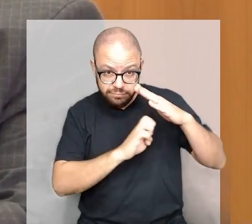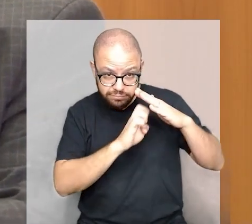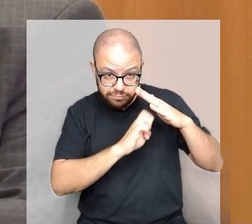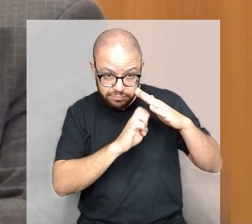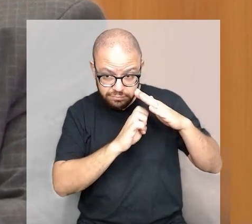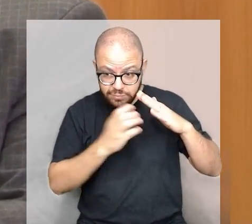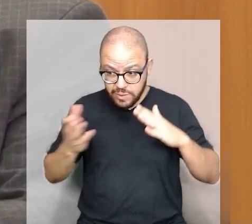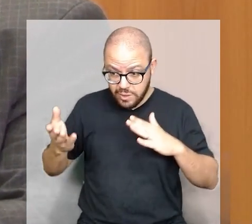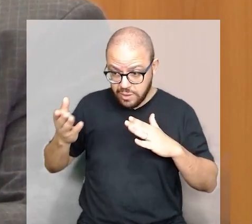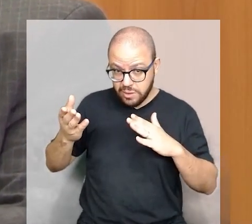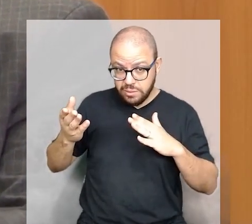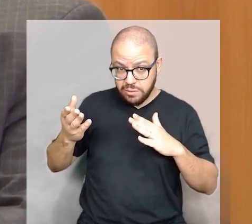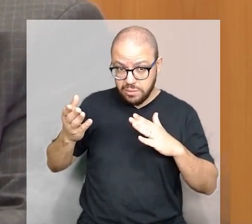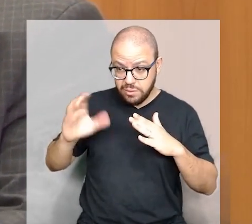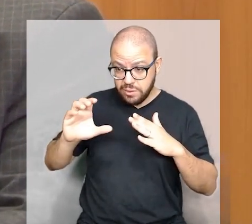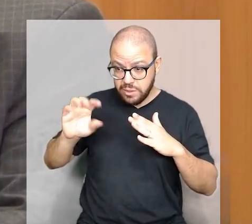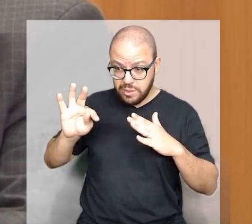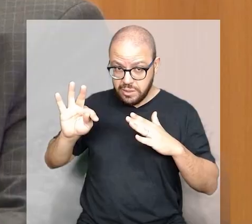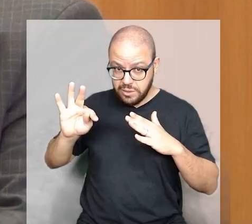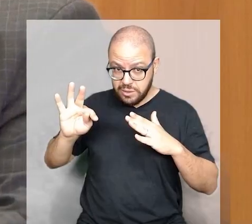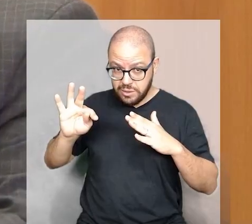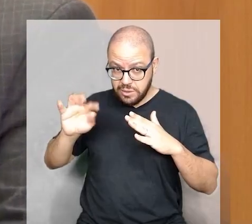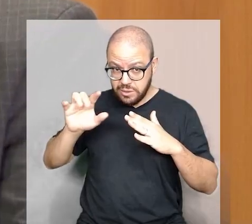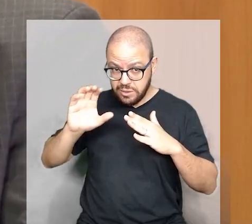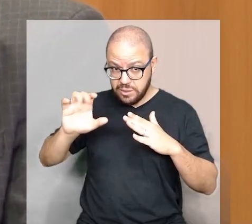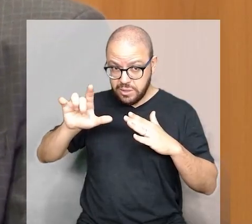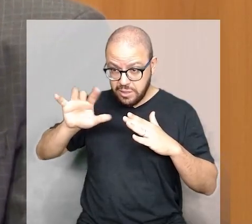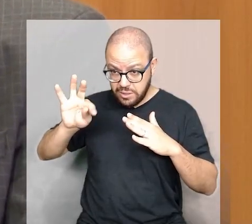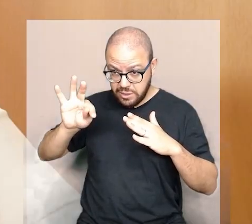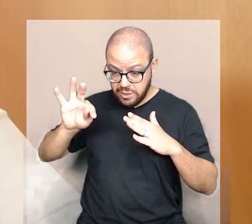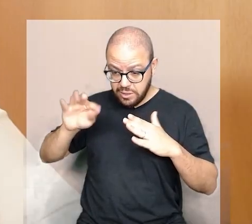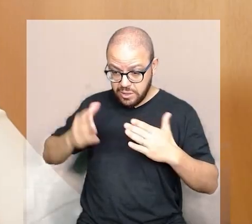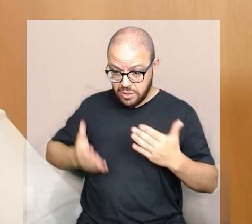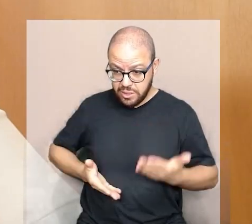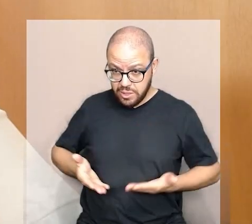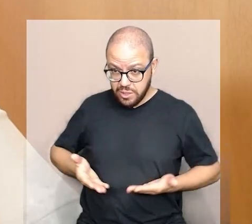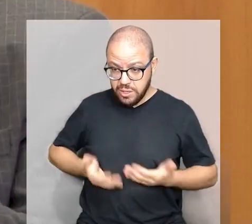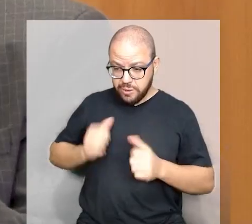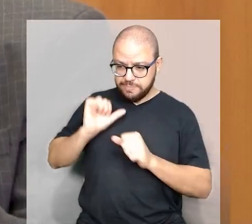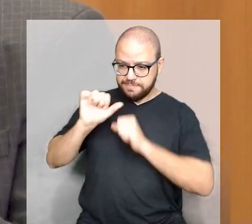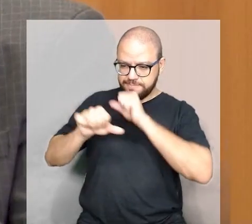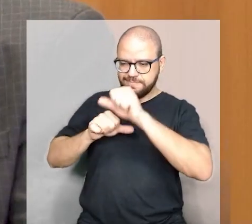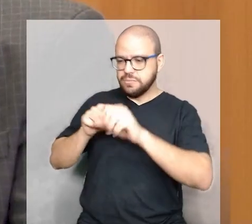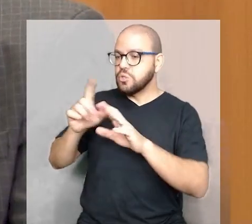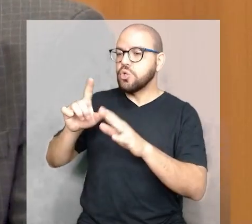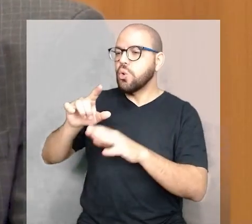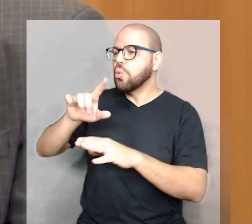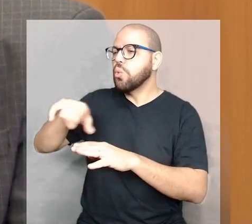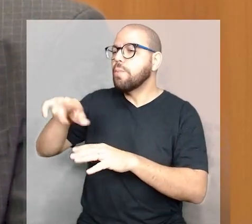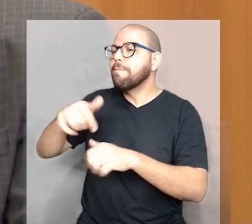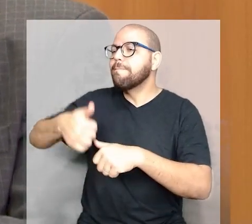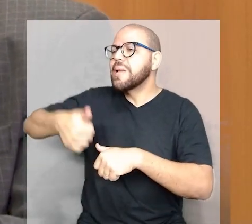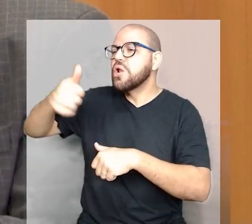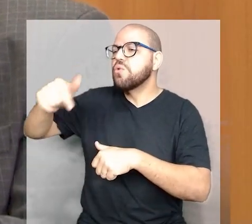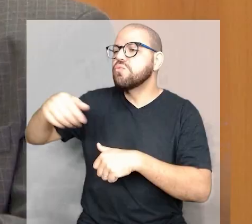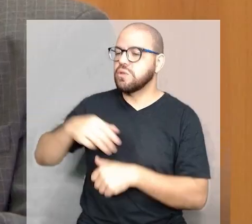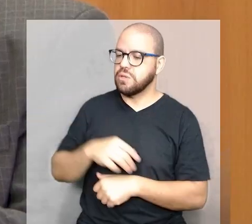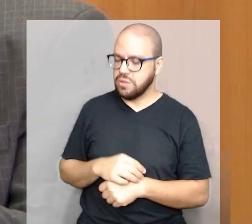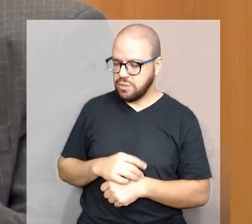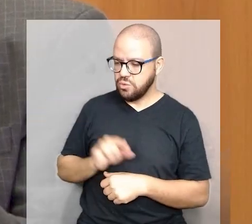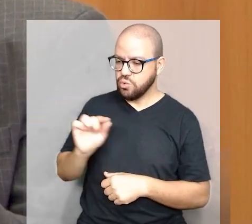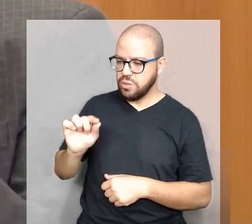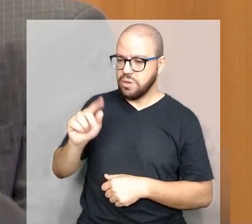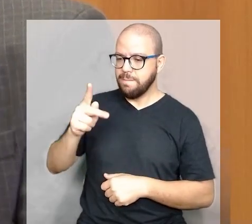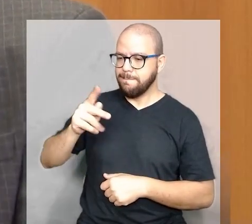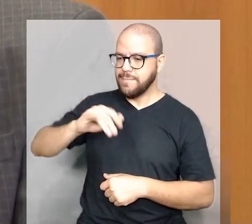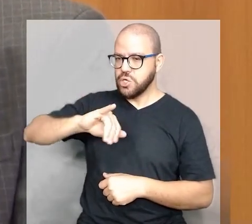empresa ela transforma um trabalhador em uma empresa, mas uma transformação ficta, em que você, no